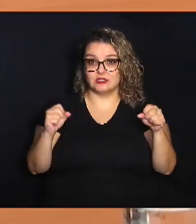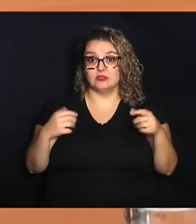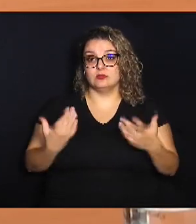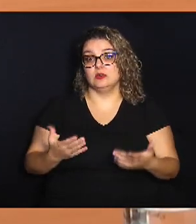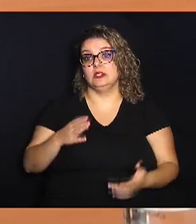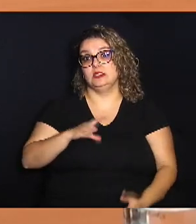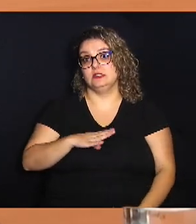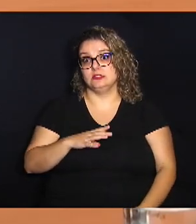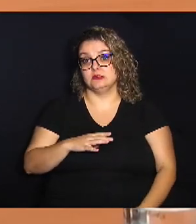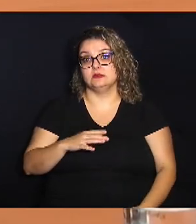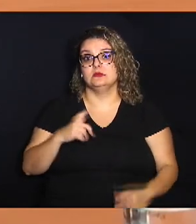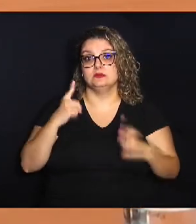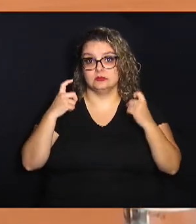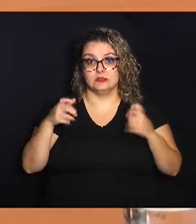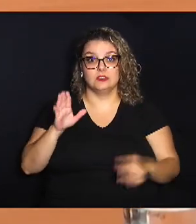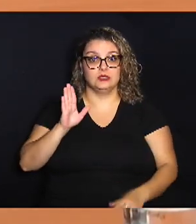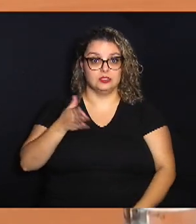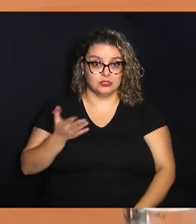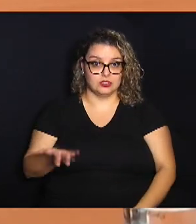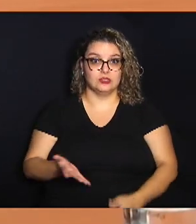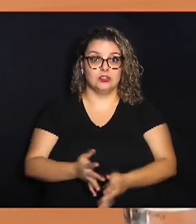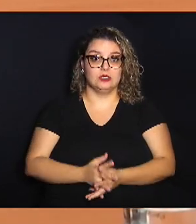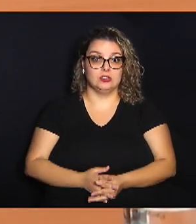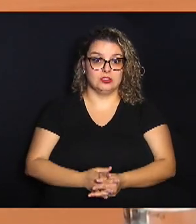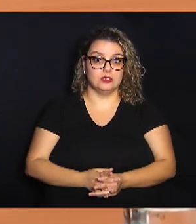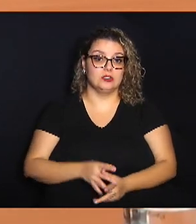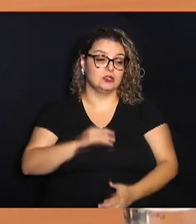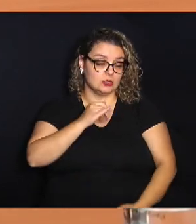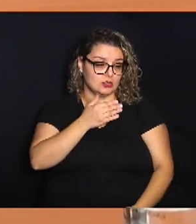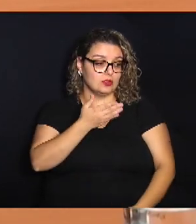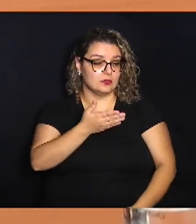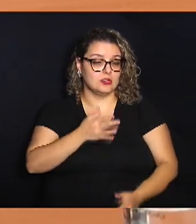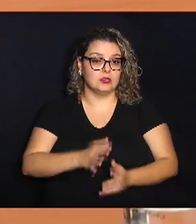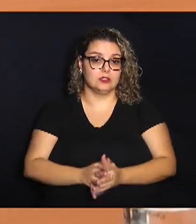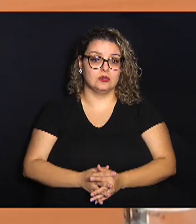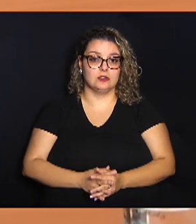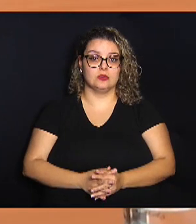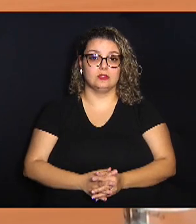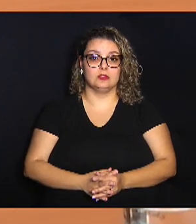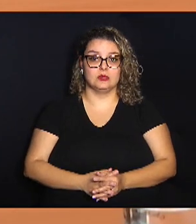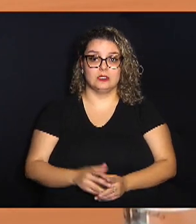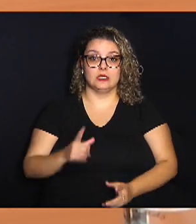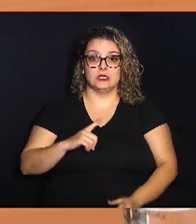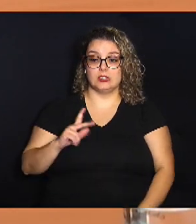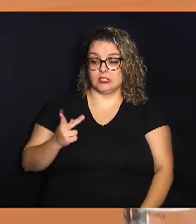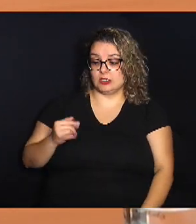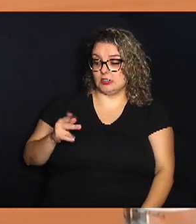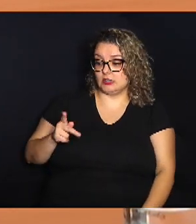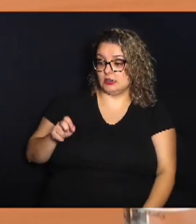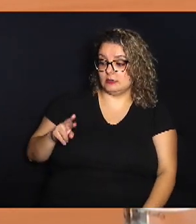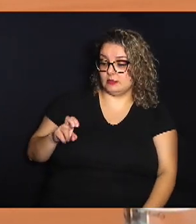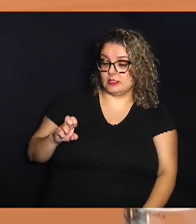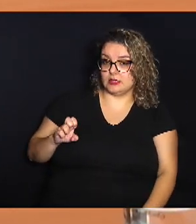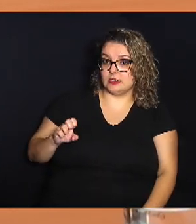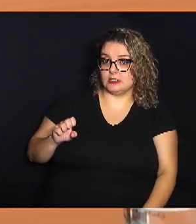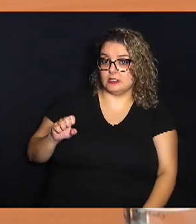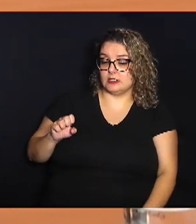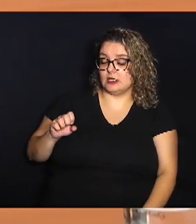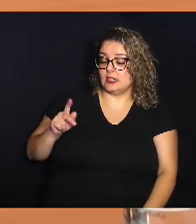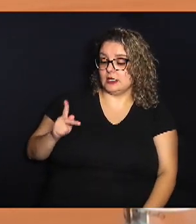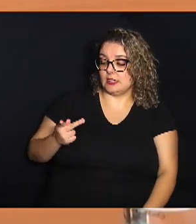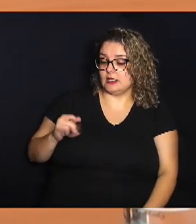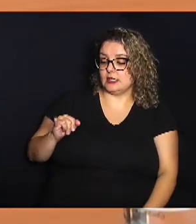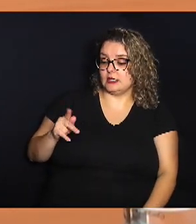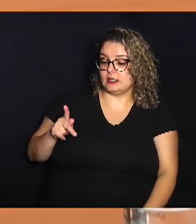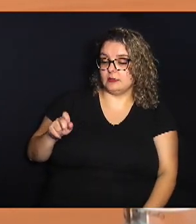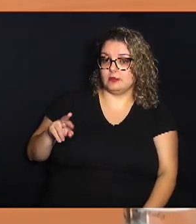é muito barulhenta. E a gente, é isso que você falou mesmo. Quem tem hipersensibilidade sensorial acaba absorvendo isso